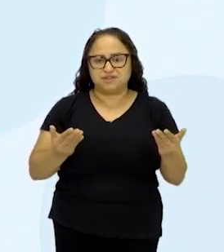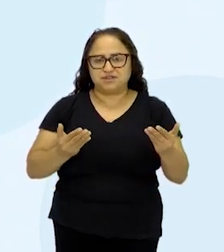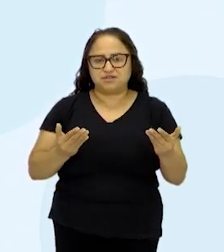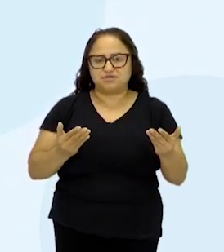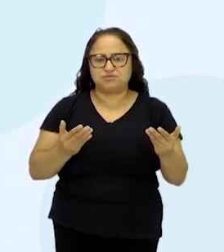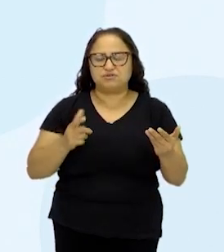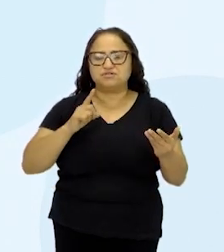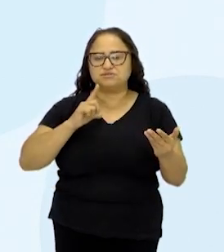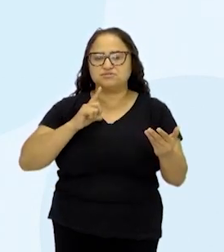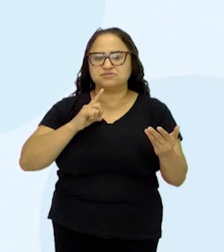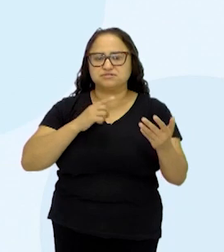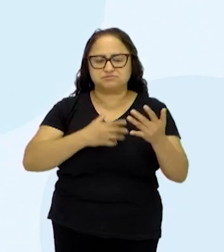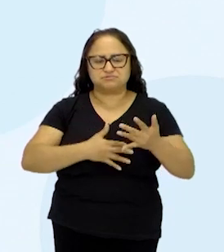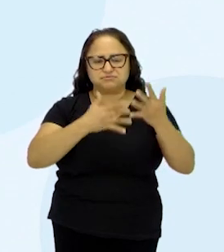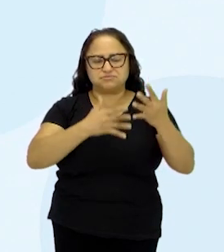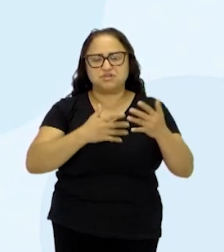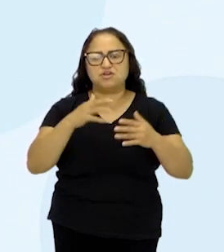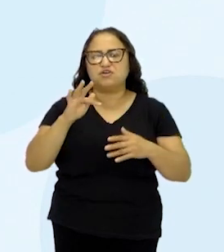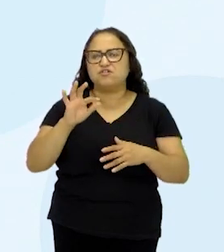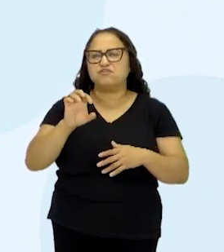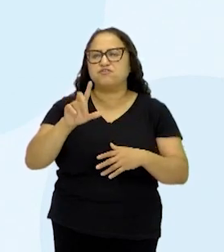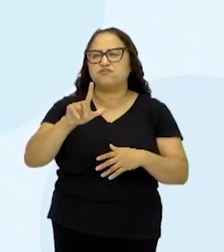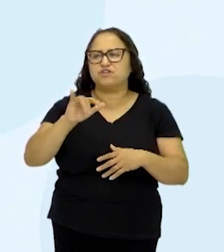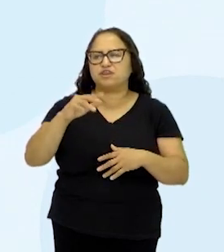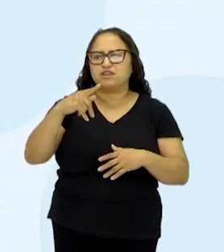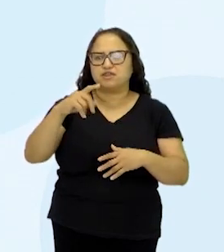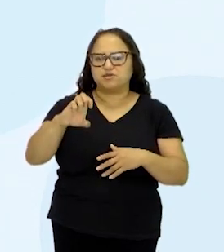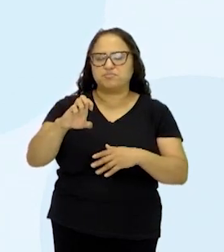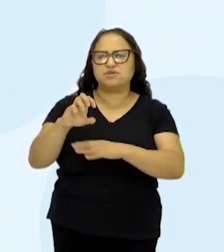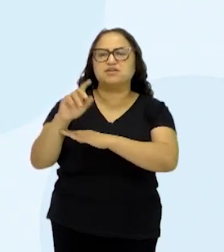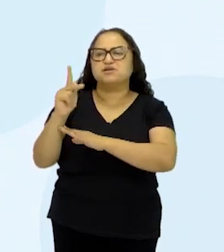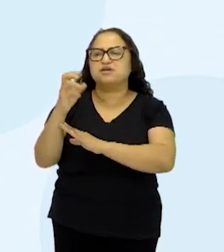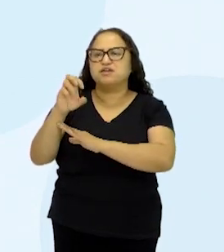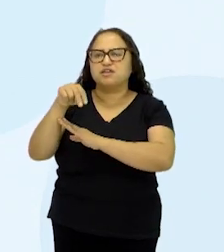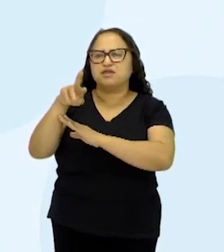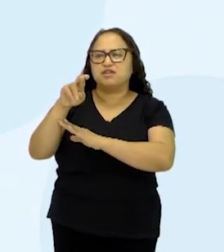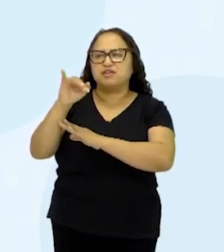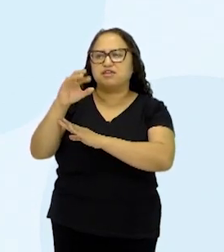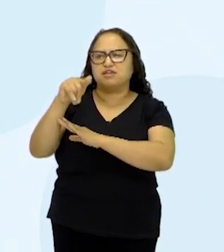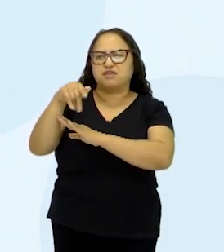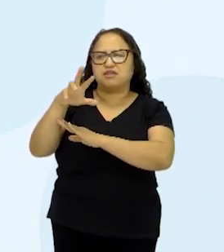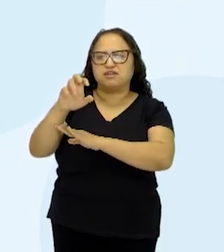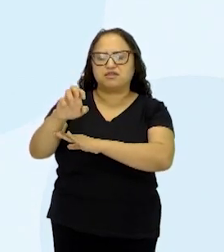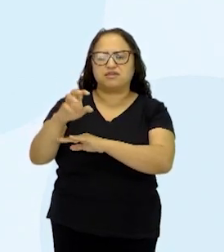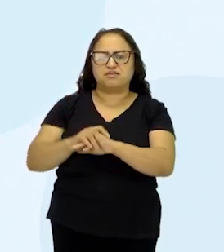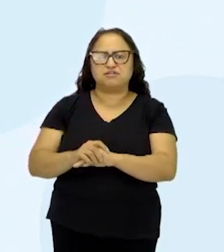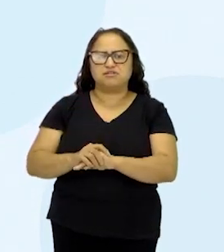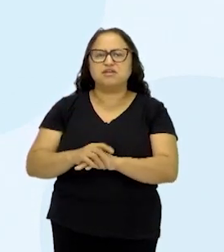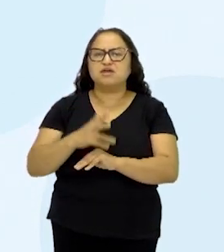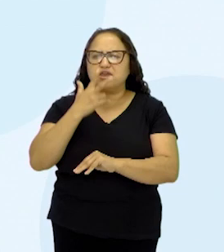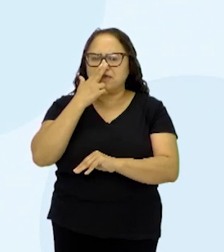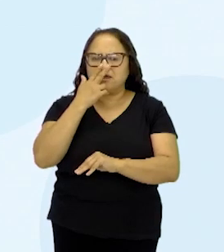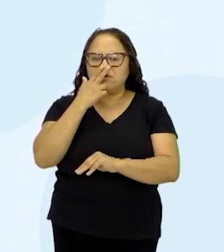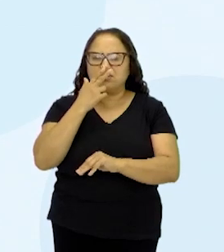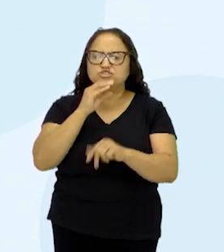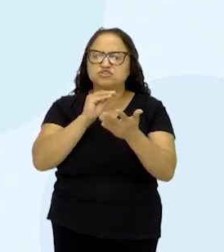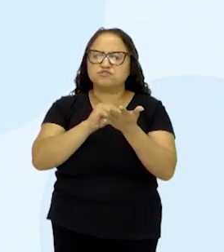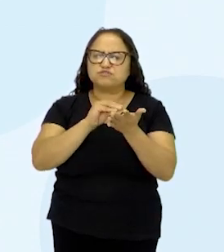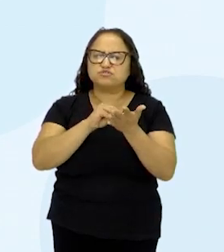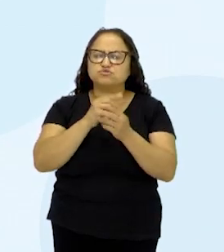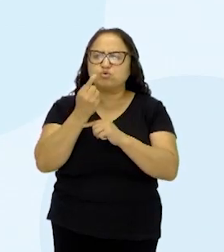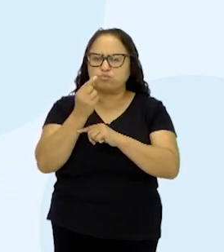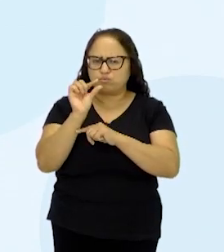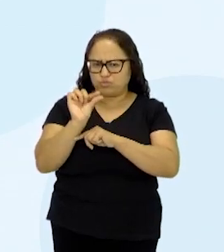alguma consideração? Felipe, Vicky, Provivi, querem complementar alguma coisa? Ah, eu acho que ficou claro, só faltou um pouquinho,